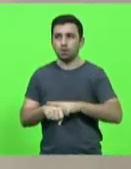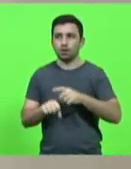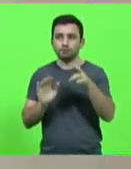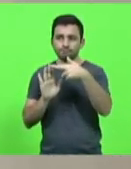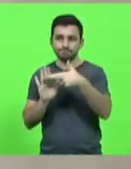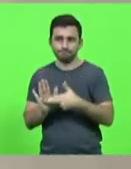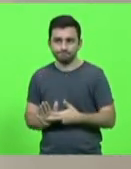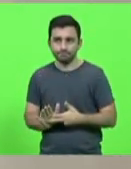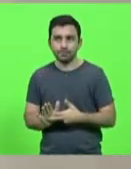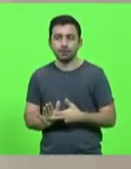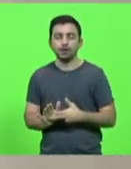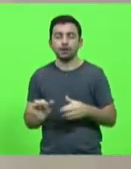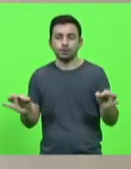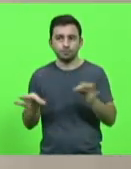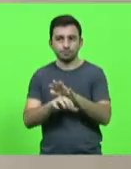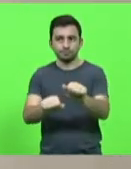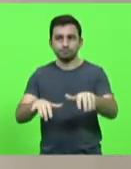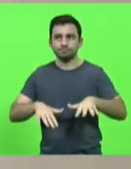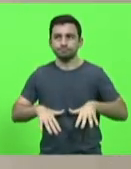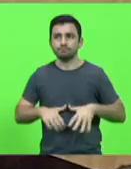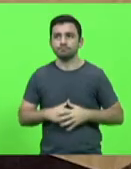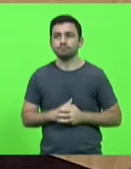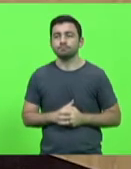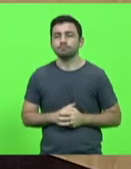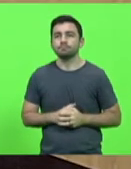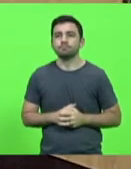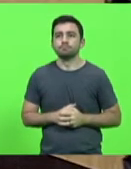regimental. Está encerrada a presente sessão.